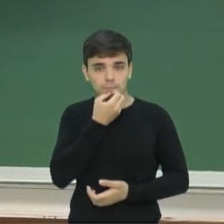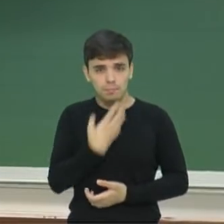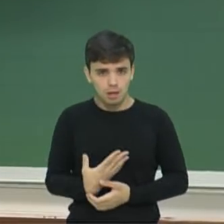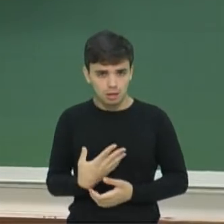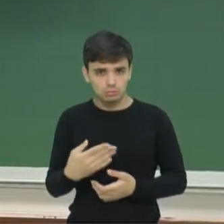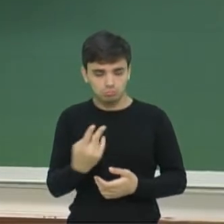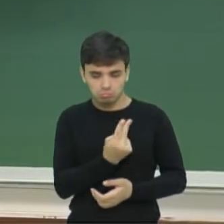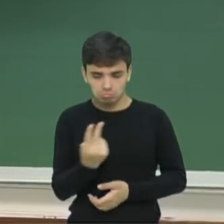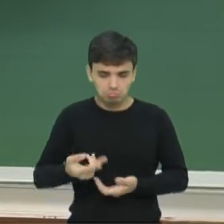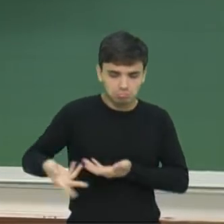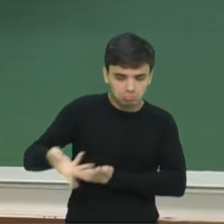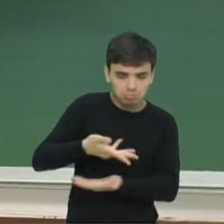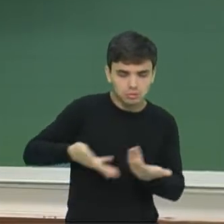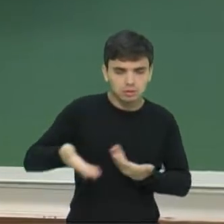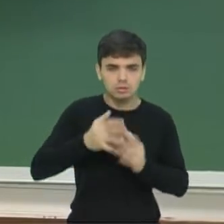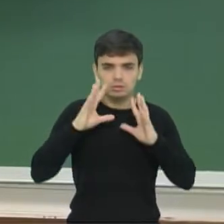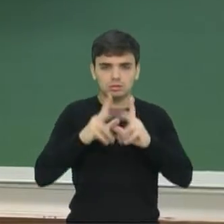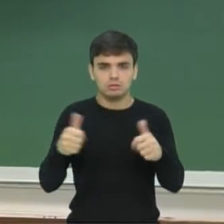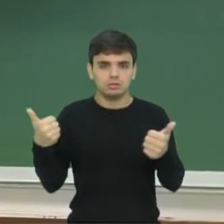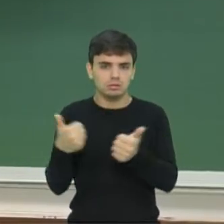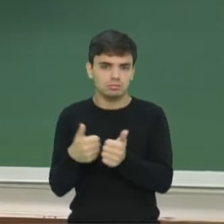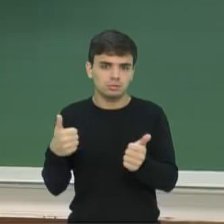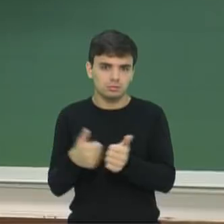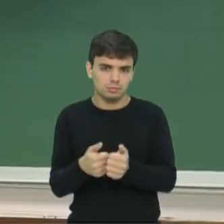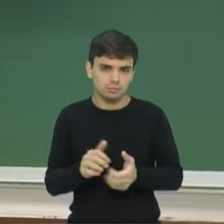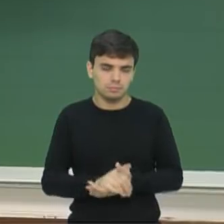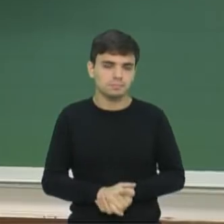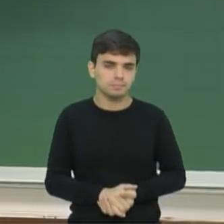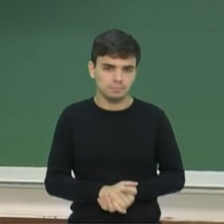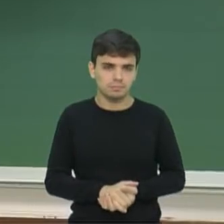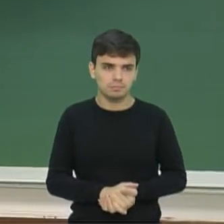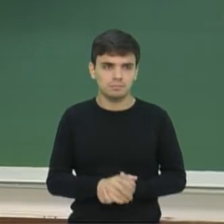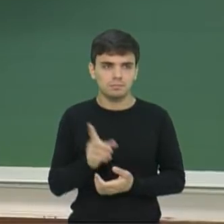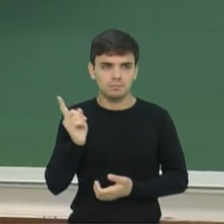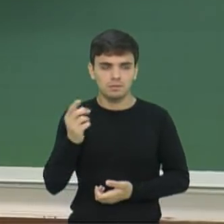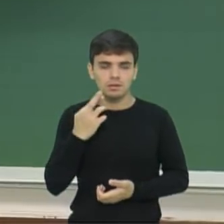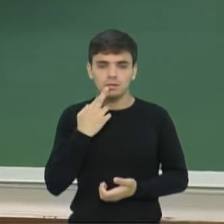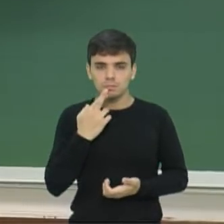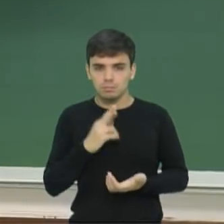da pessoa quanto de todos em sua volta. Né? Então, fica tranquilo também essa